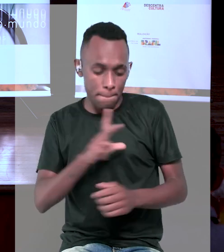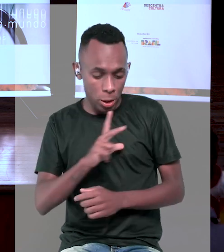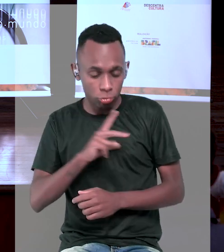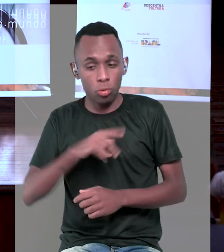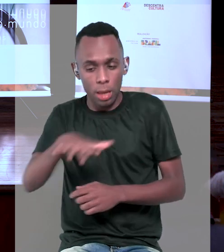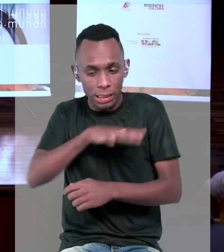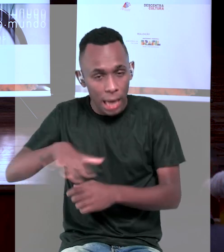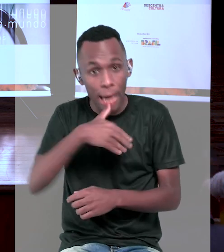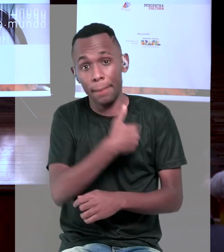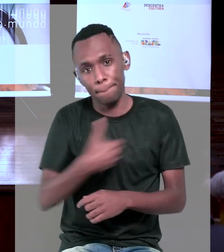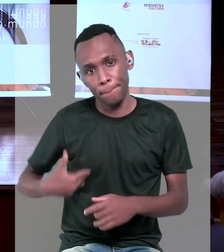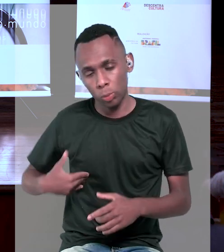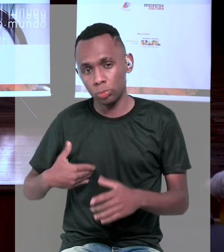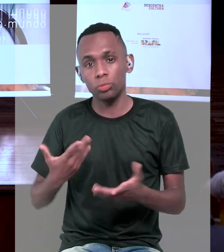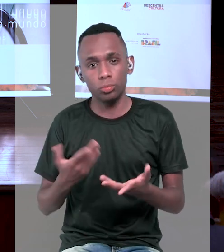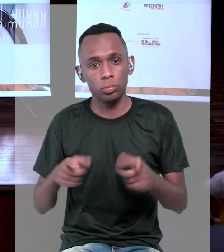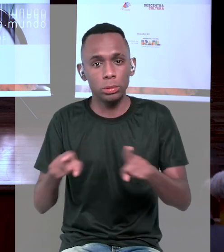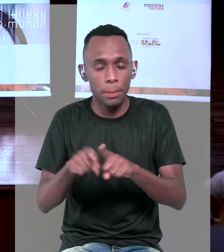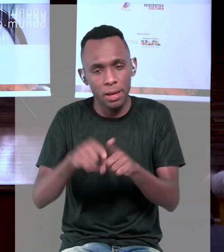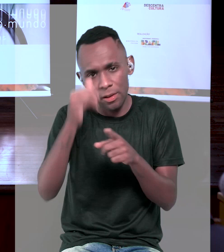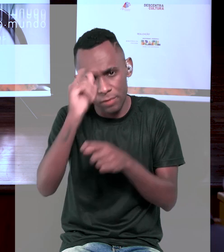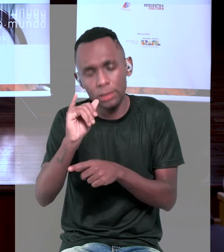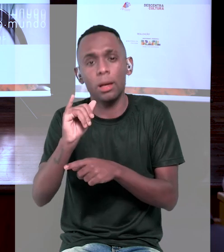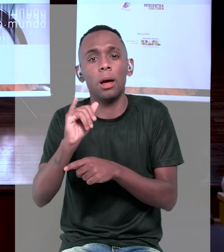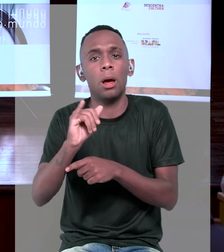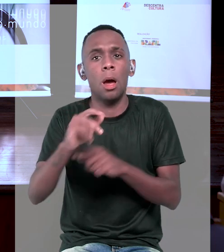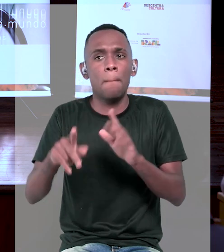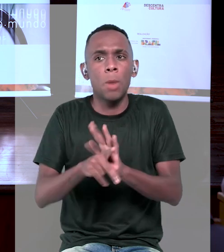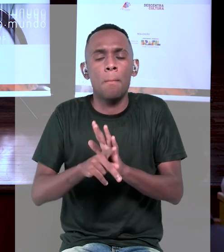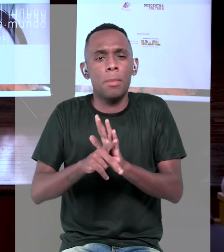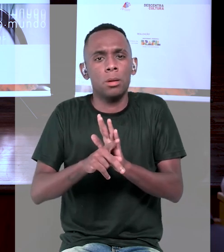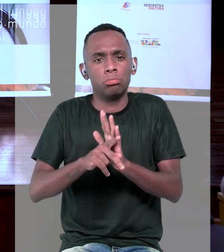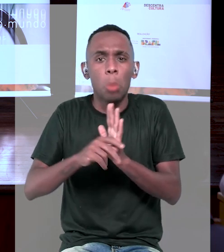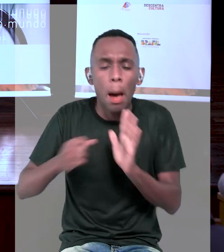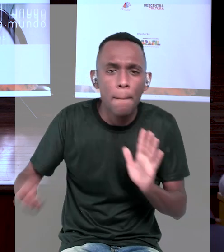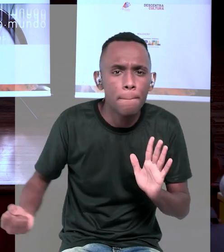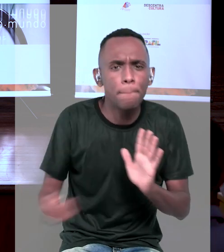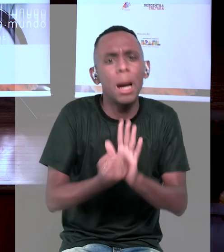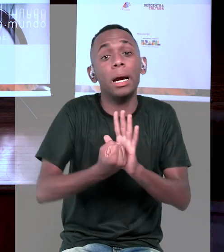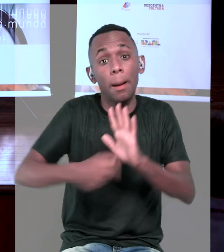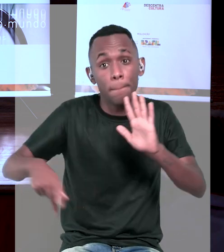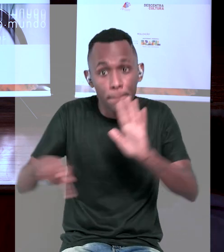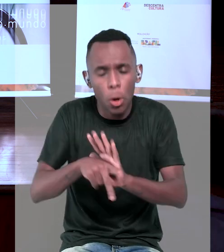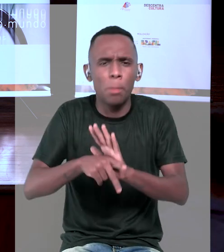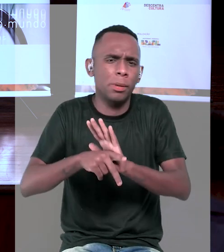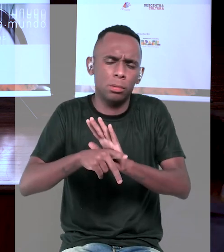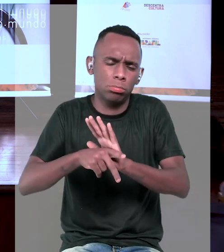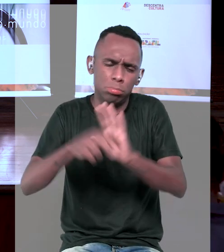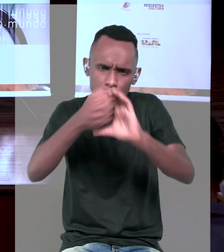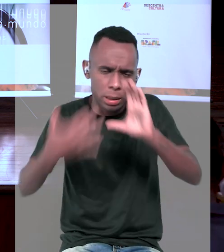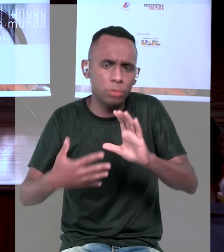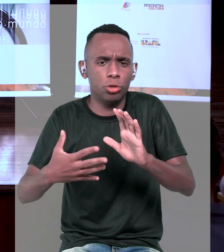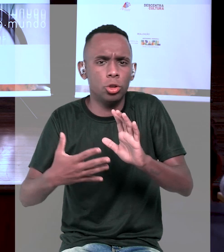evitaria o nepotismo, o patrimonialismo e outras práticas nefastas para o Estado